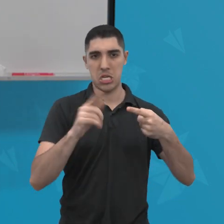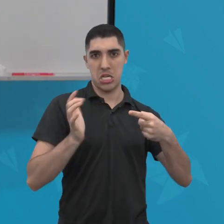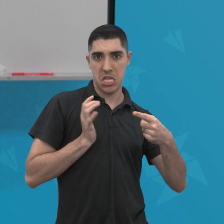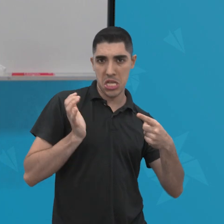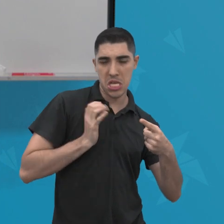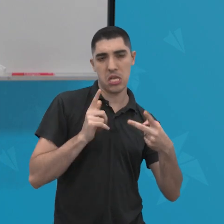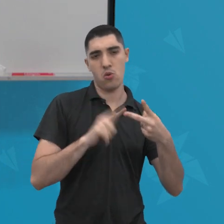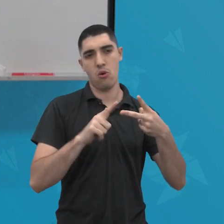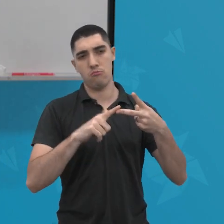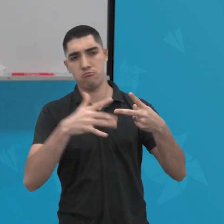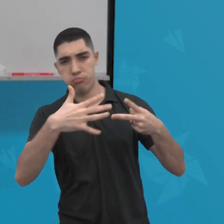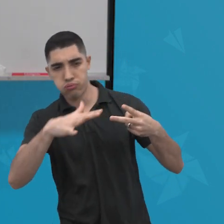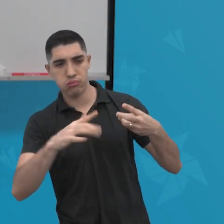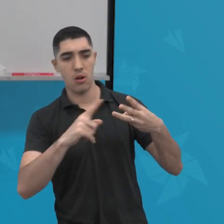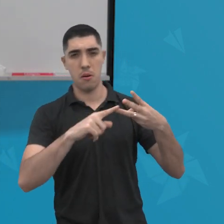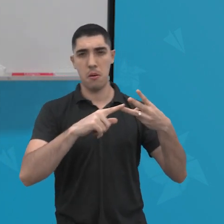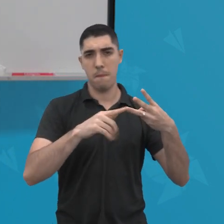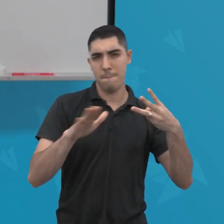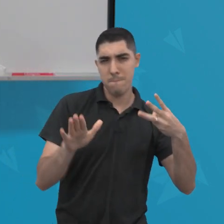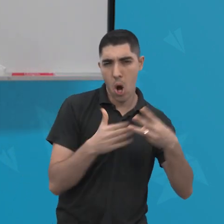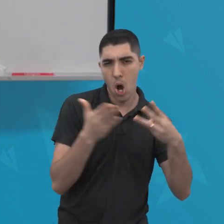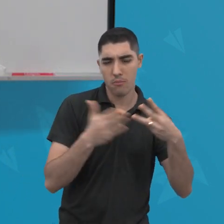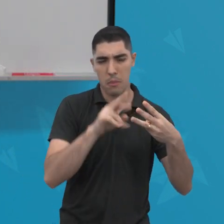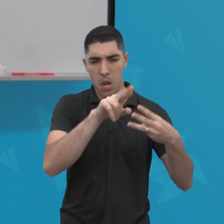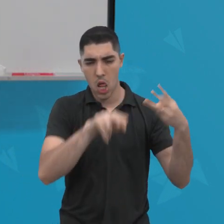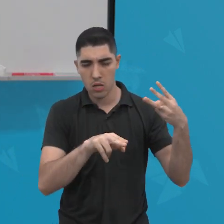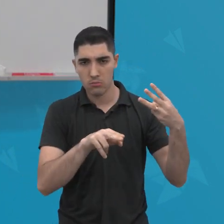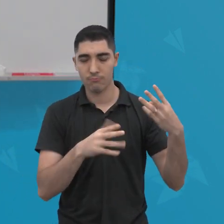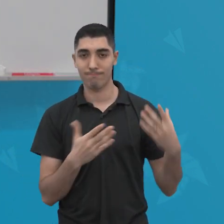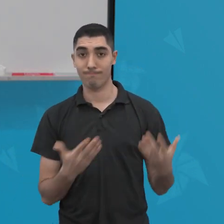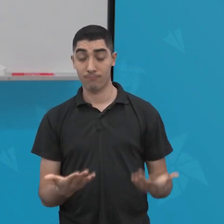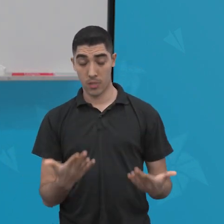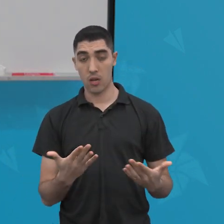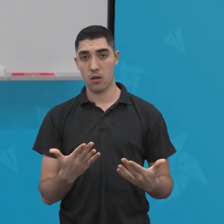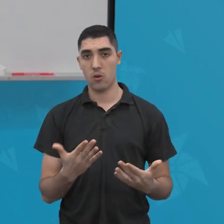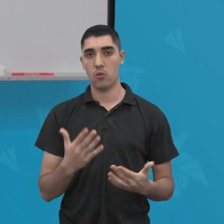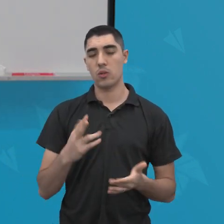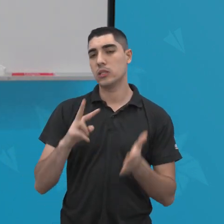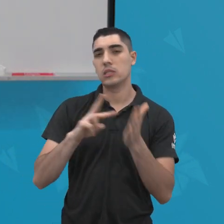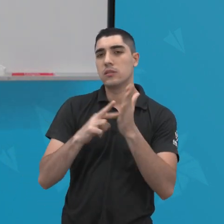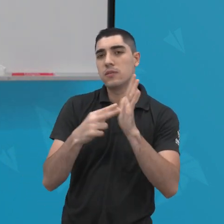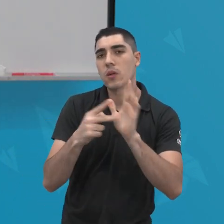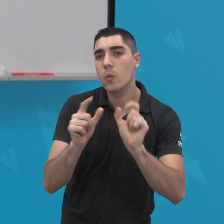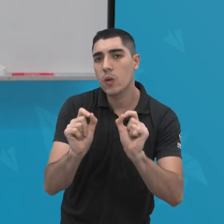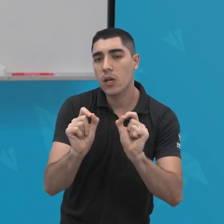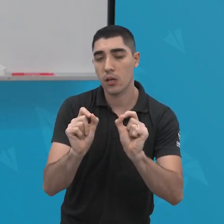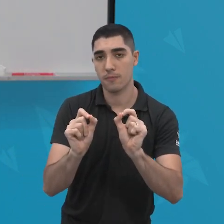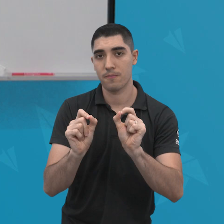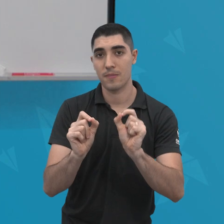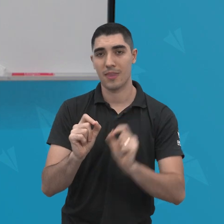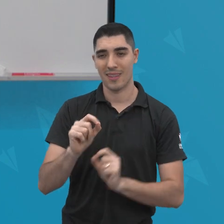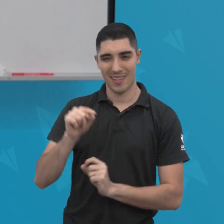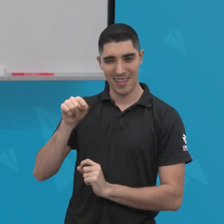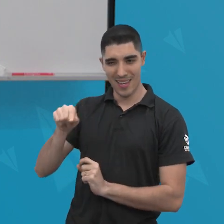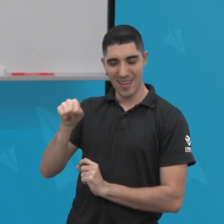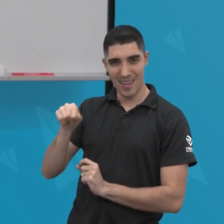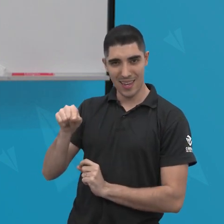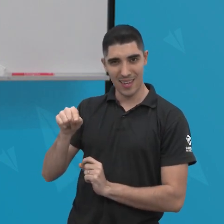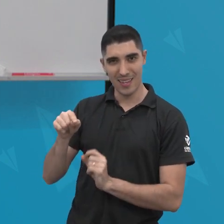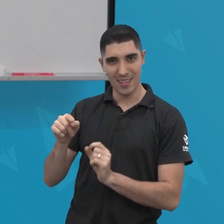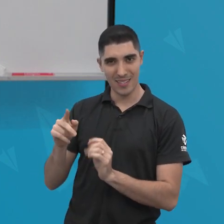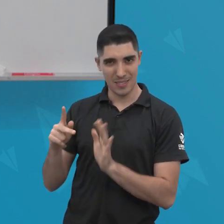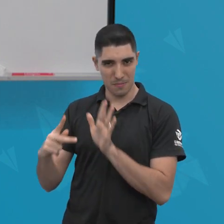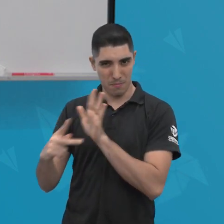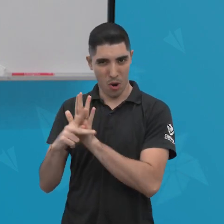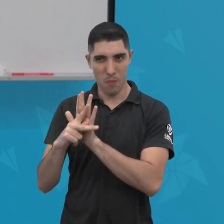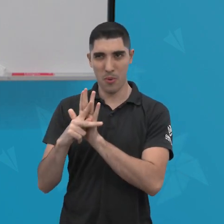em práticas profissionais diferentes, então isso significa que essa interpretação